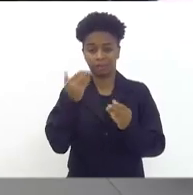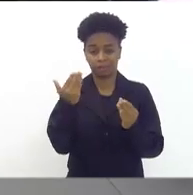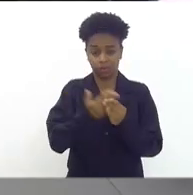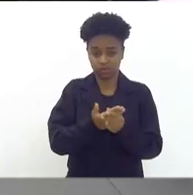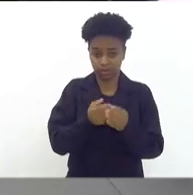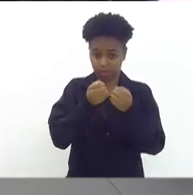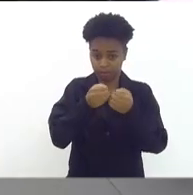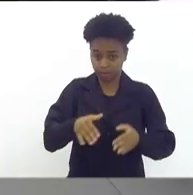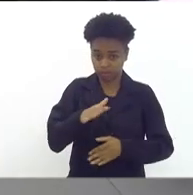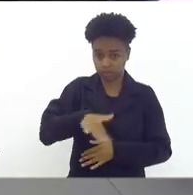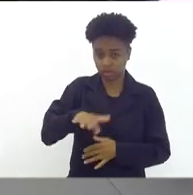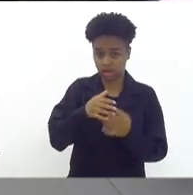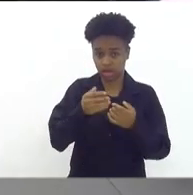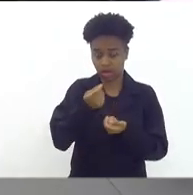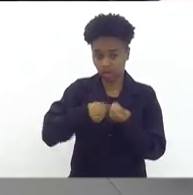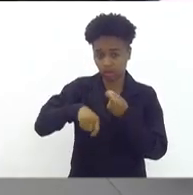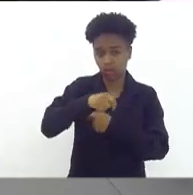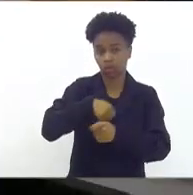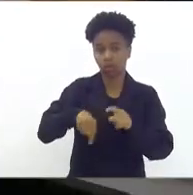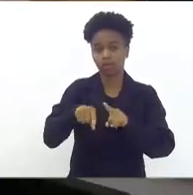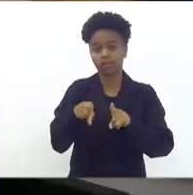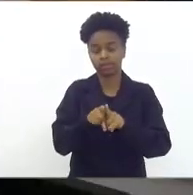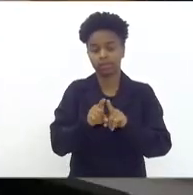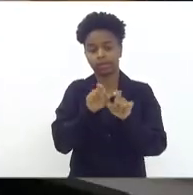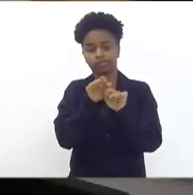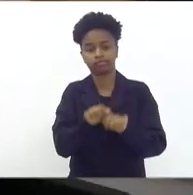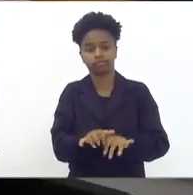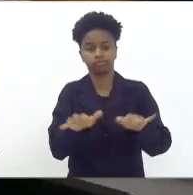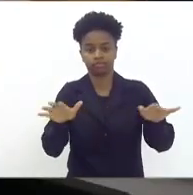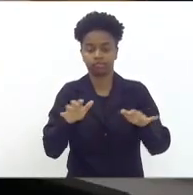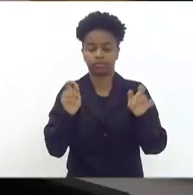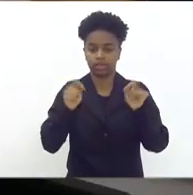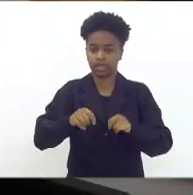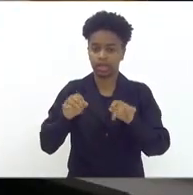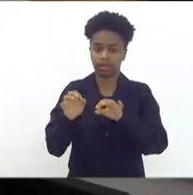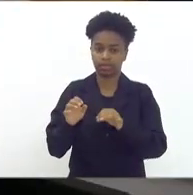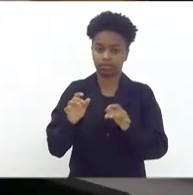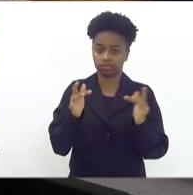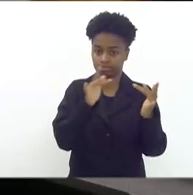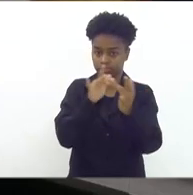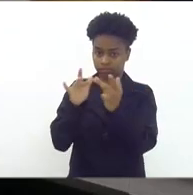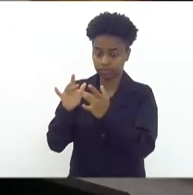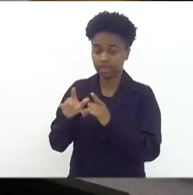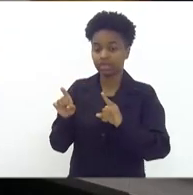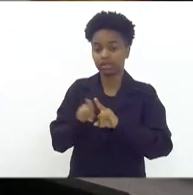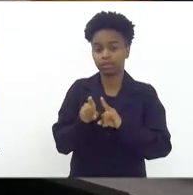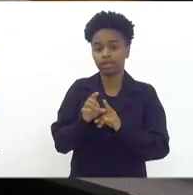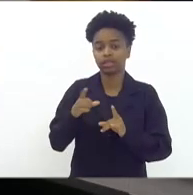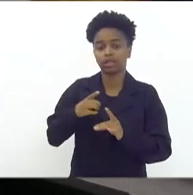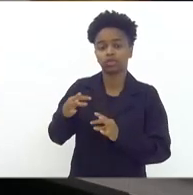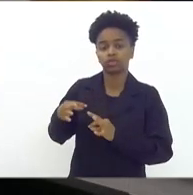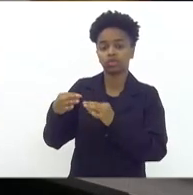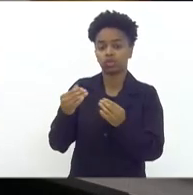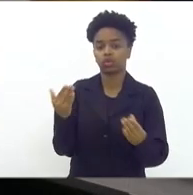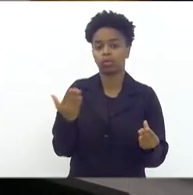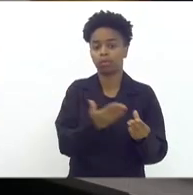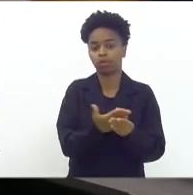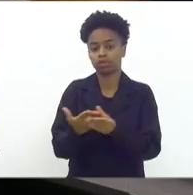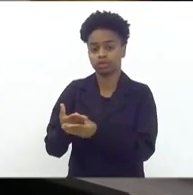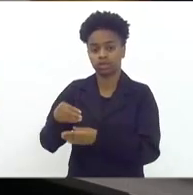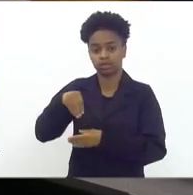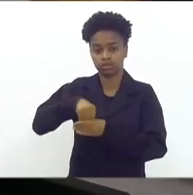econômico no contrato eles são disponibilizados apesar de todos os processos que transmitem na agência reguladora